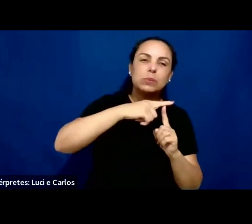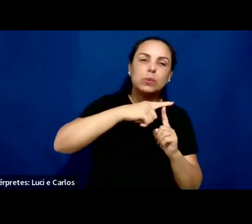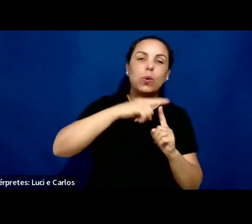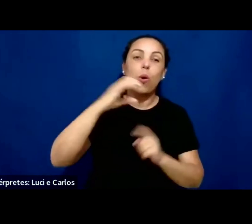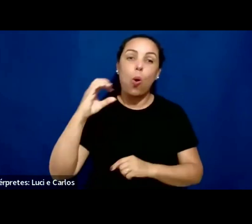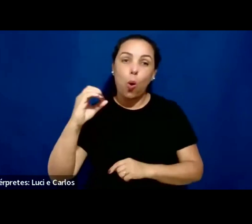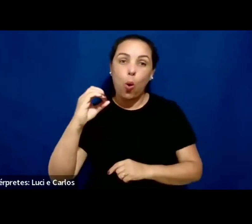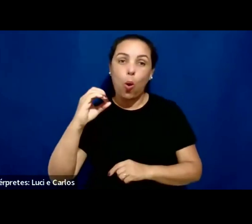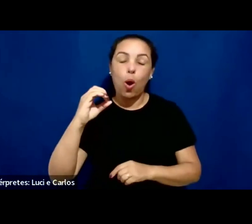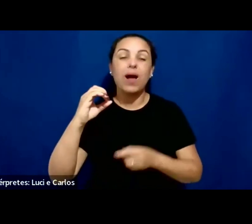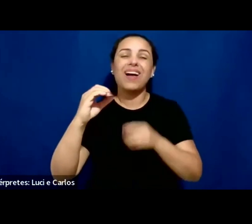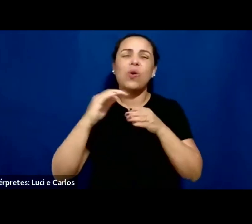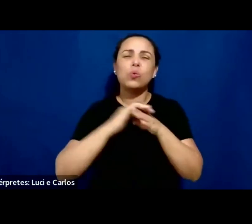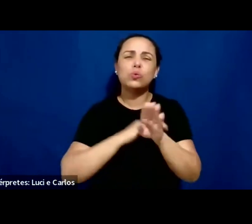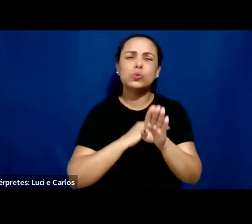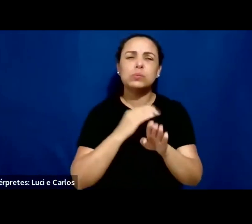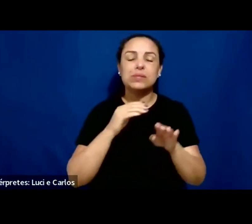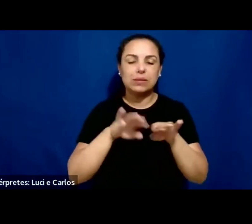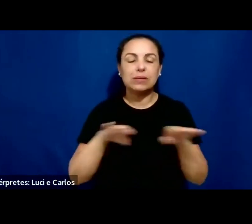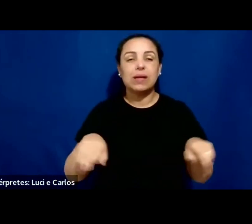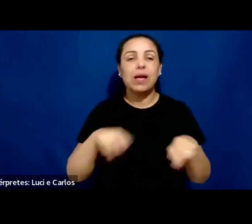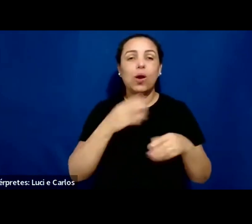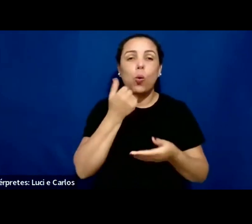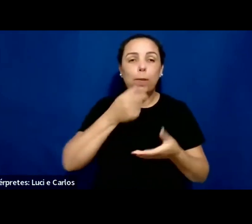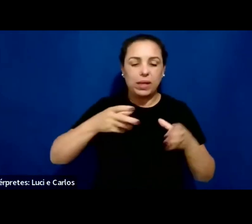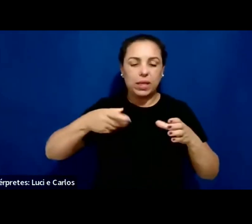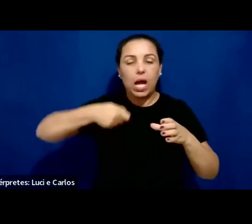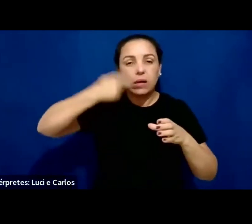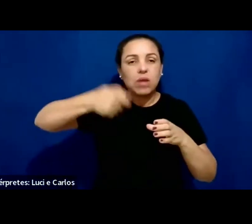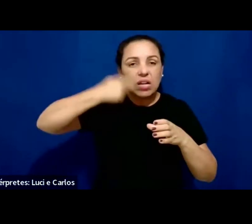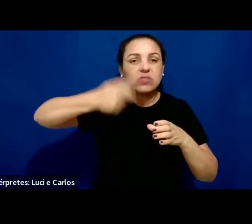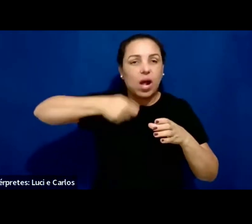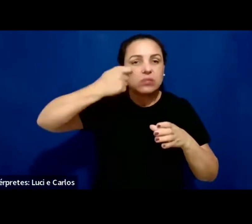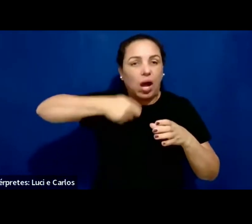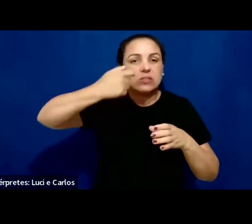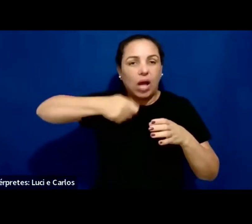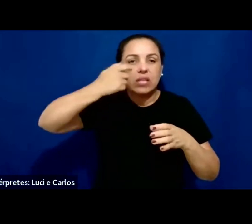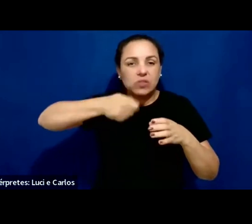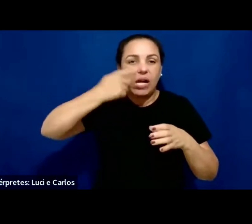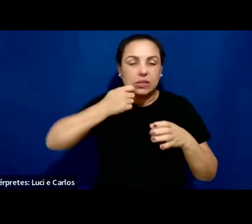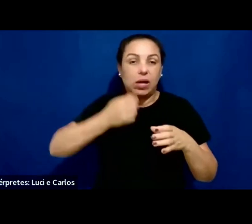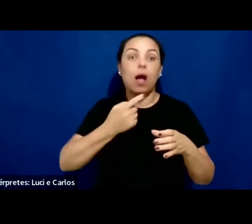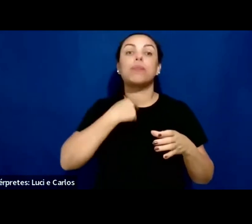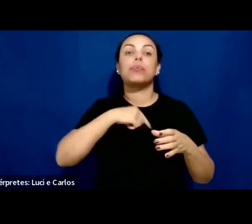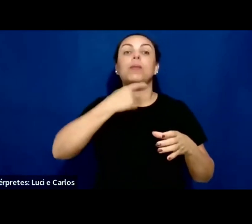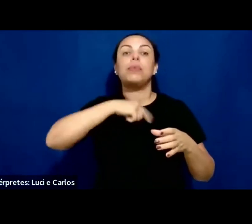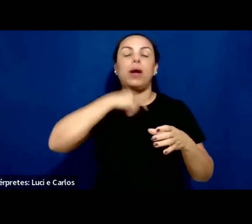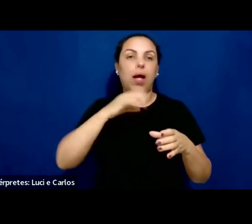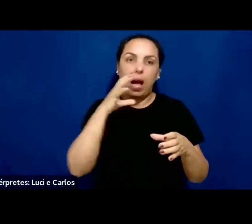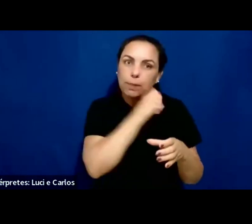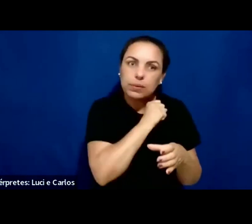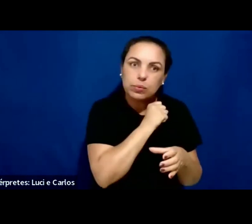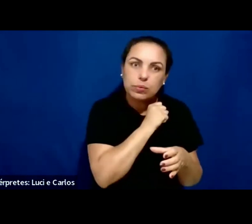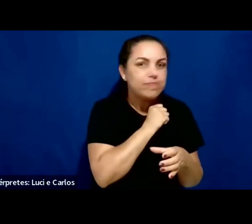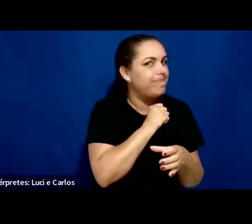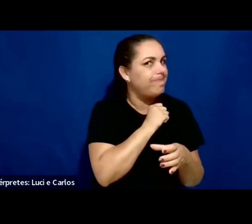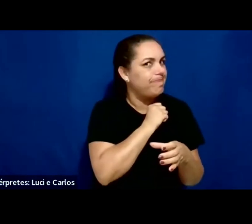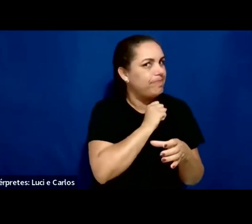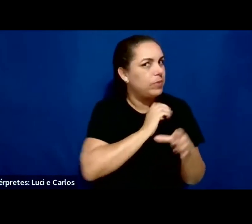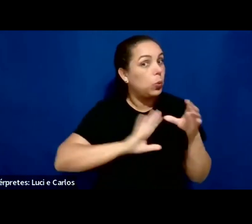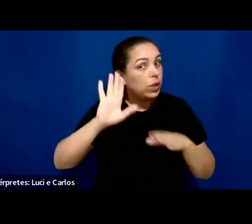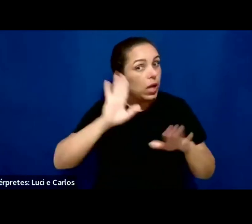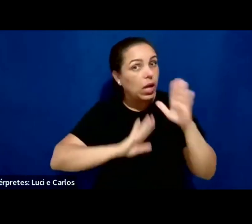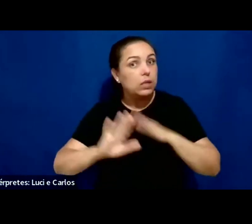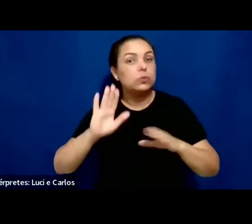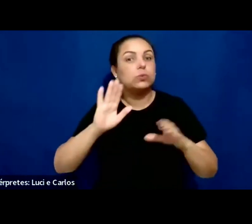engole muito rápido, coma devagar, mastigue, triture. A boca foi feita para isso, lembre-se. A